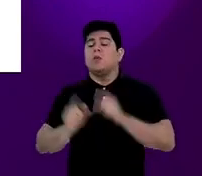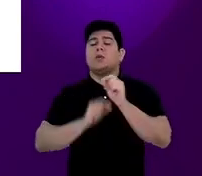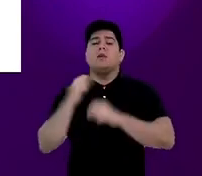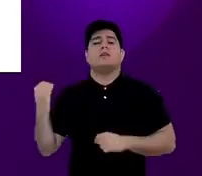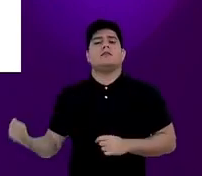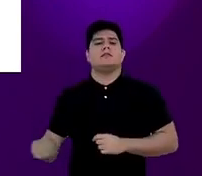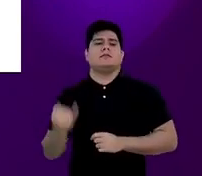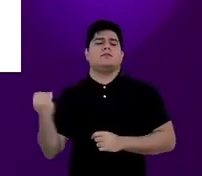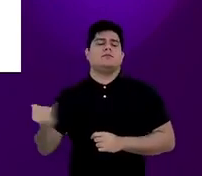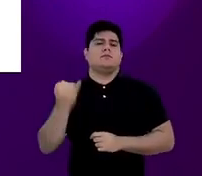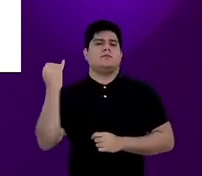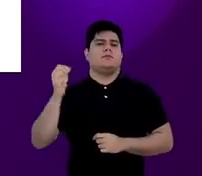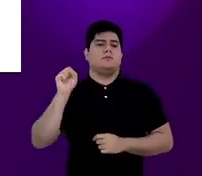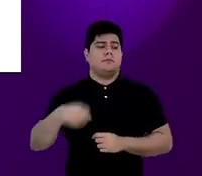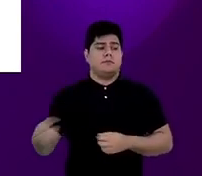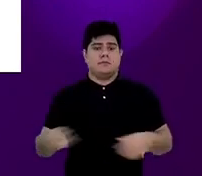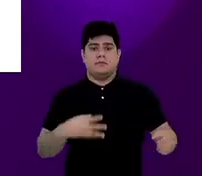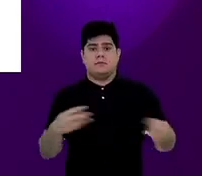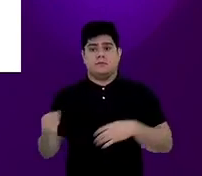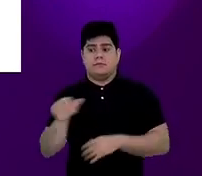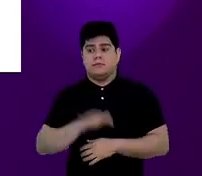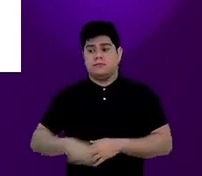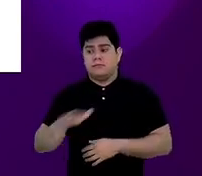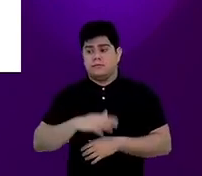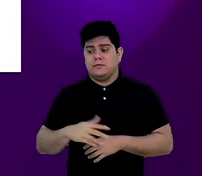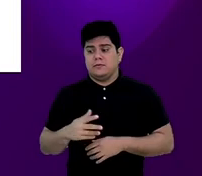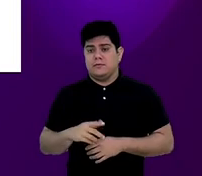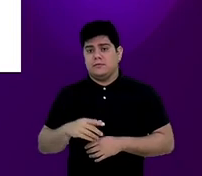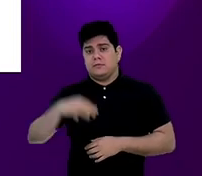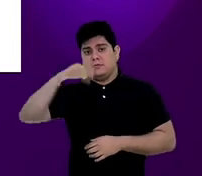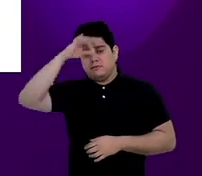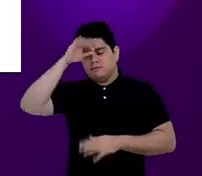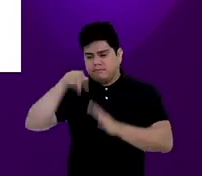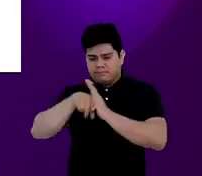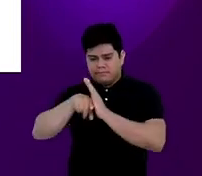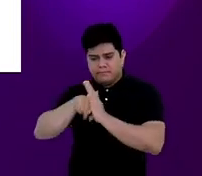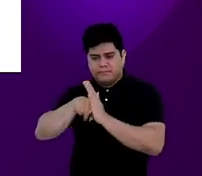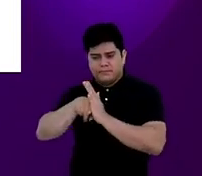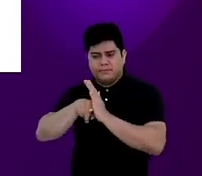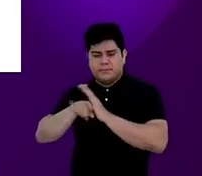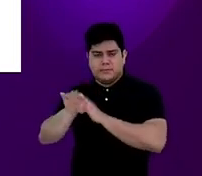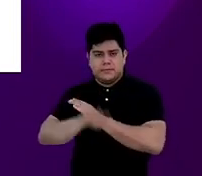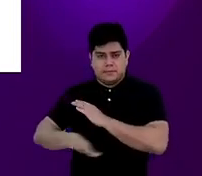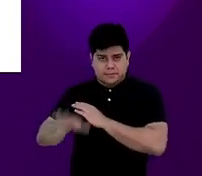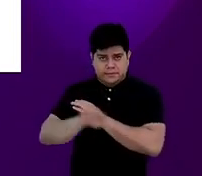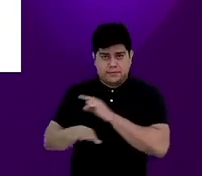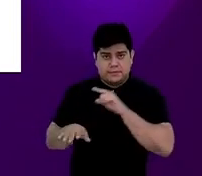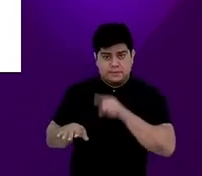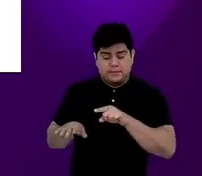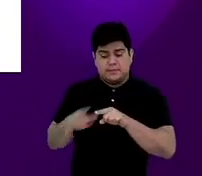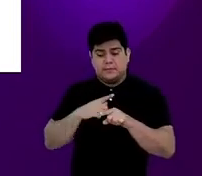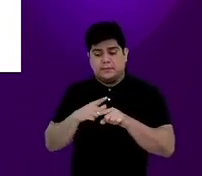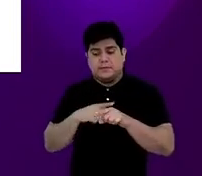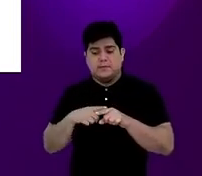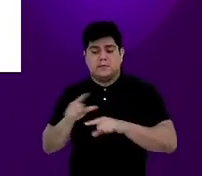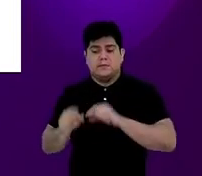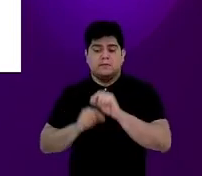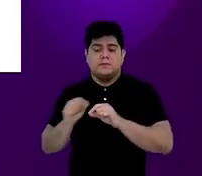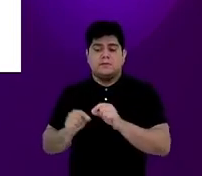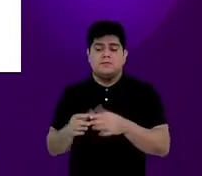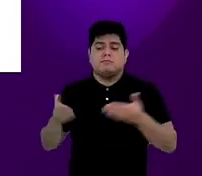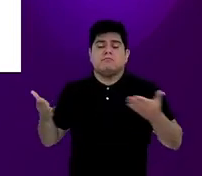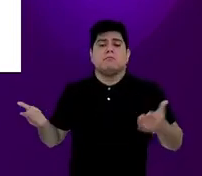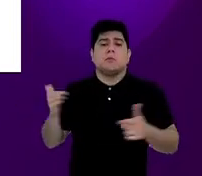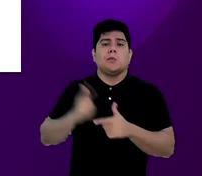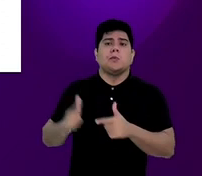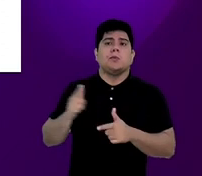importância das inovações na ginecologia oncológica. Então, assim, focando em ginecologia oncológica, qual é o tamanho do problema que a